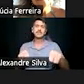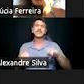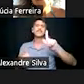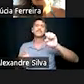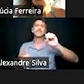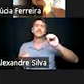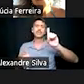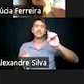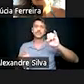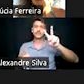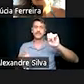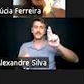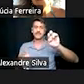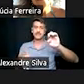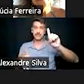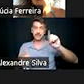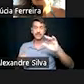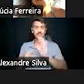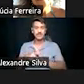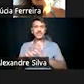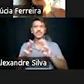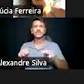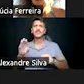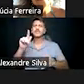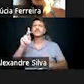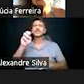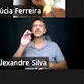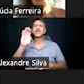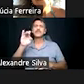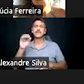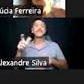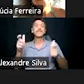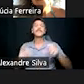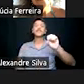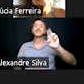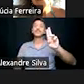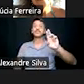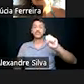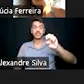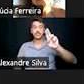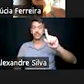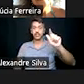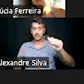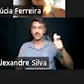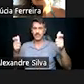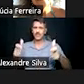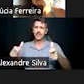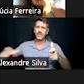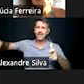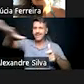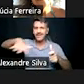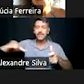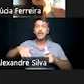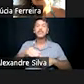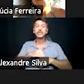no Instituto de Geociências. O mesmo para Sousa, no Vale dos Dinossauros. As pegadas eram utilizadas como